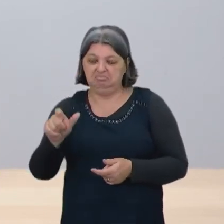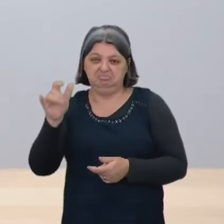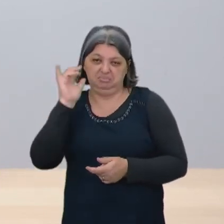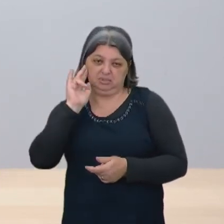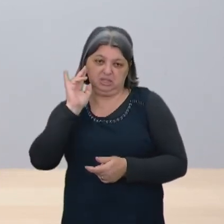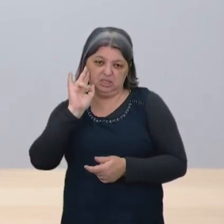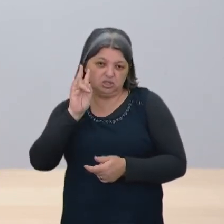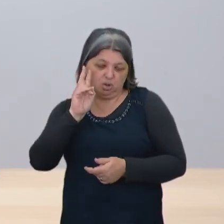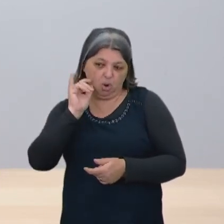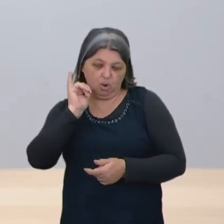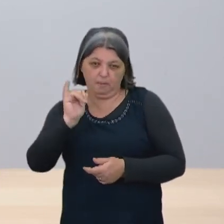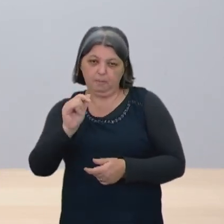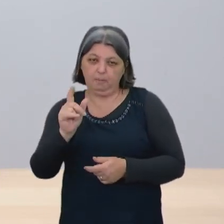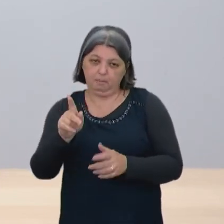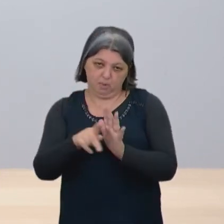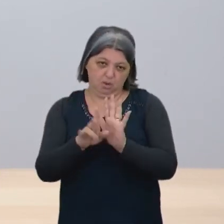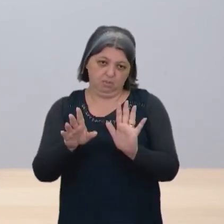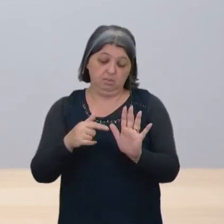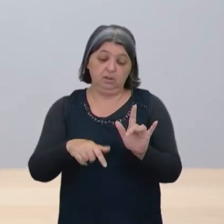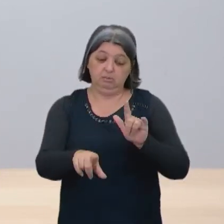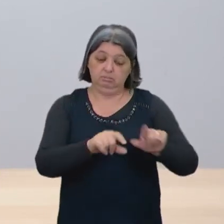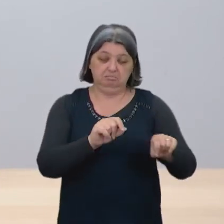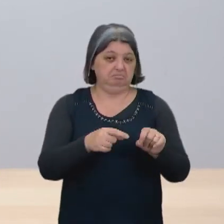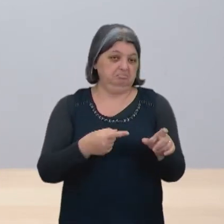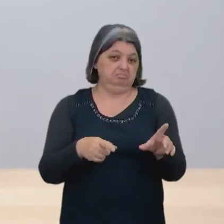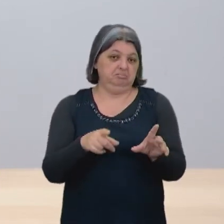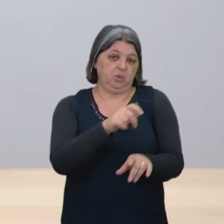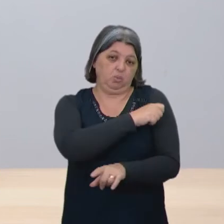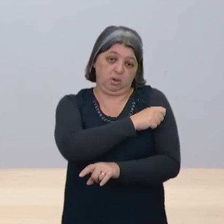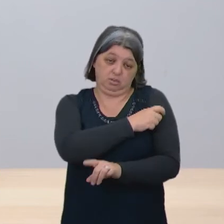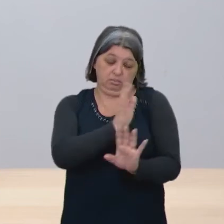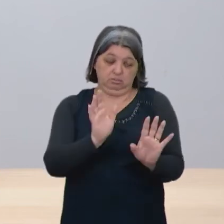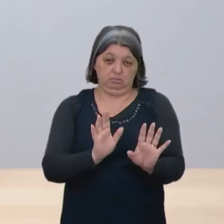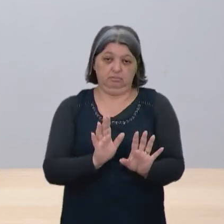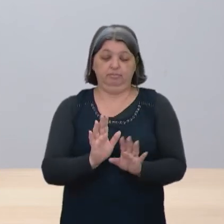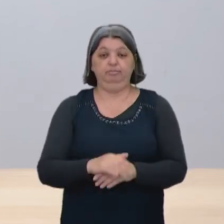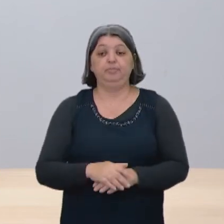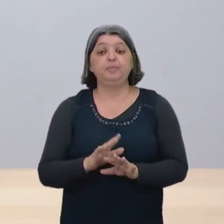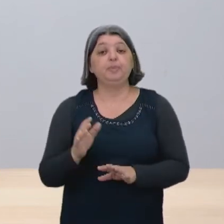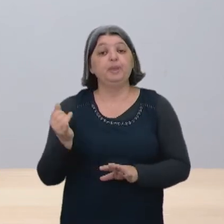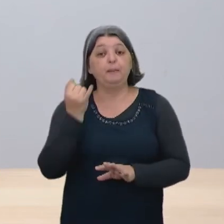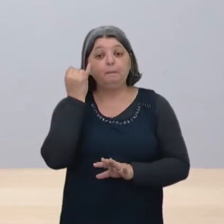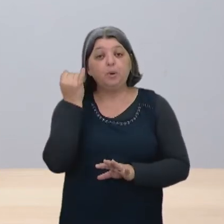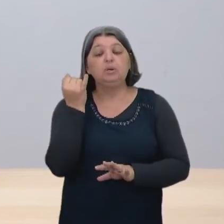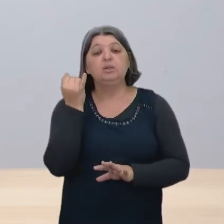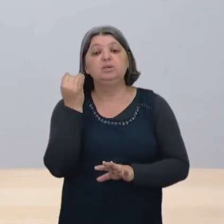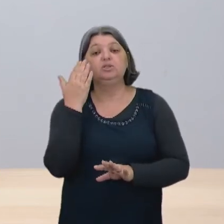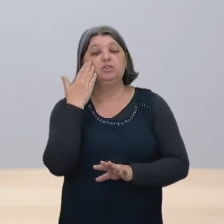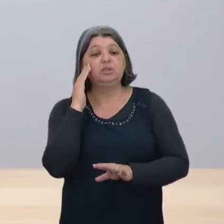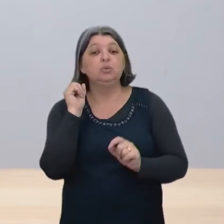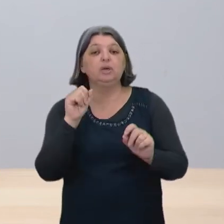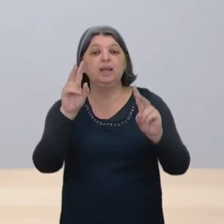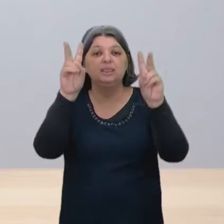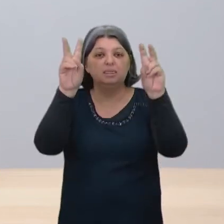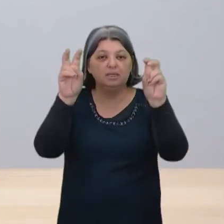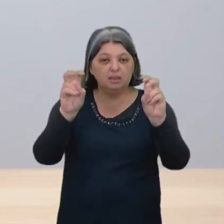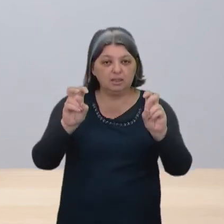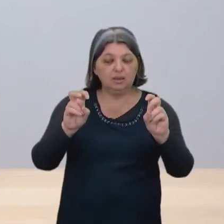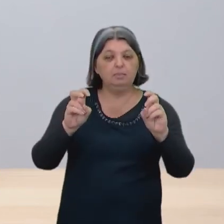características, elas são escolhidas pelo estudante. Só que é bom entender, primeiro que apresentou o tema no início, o título,